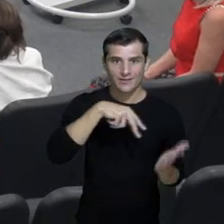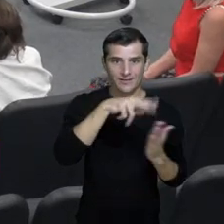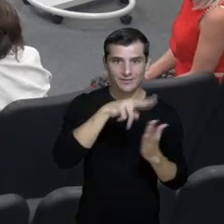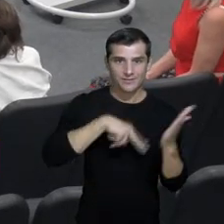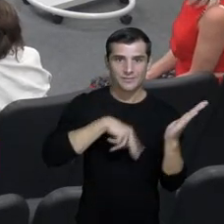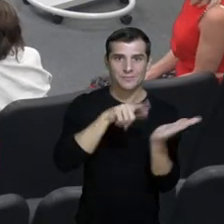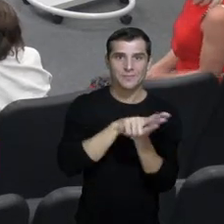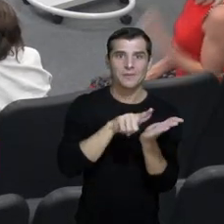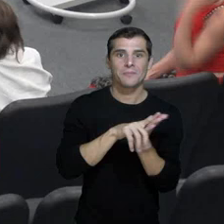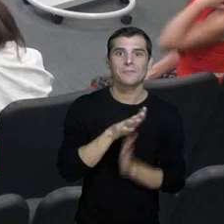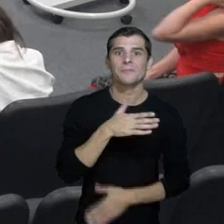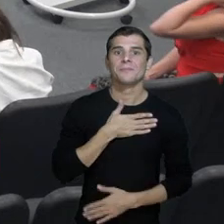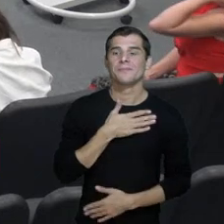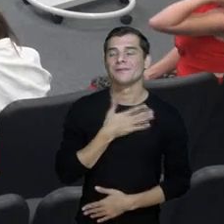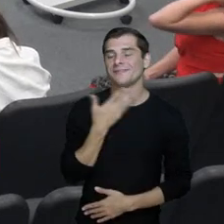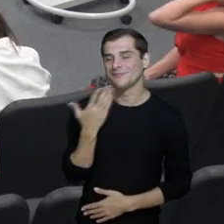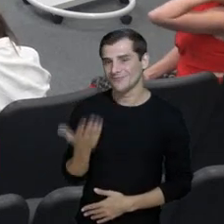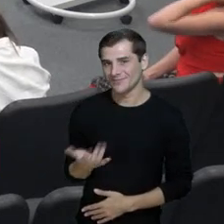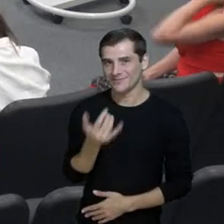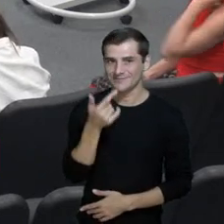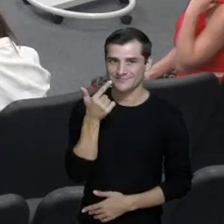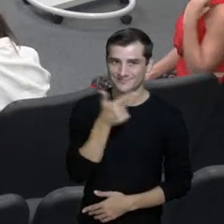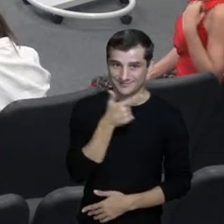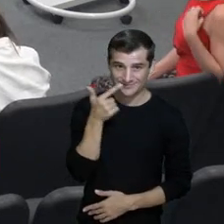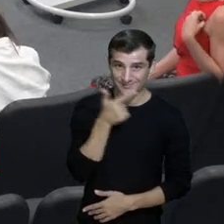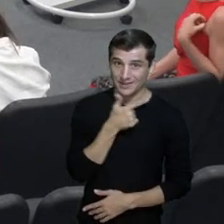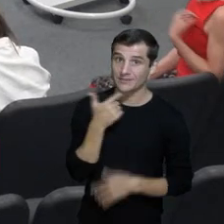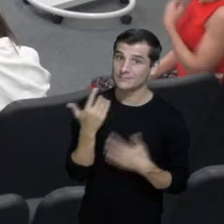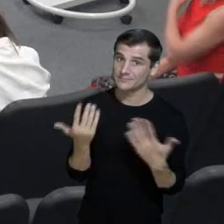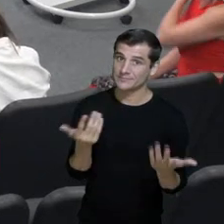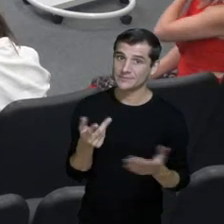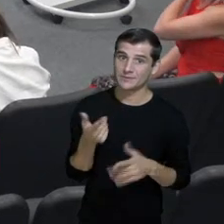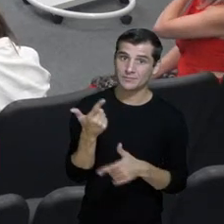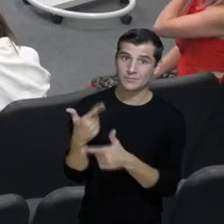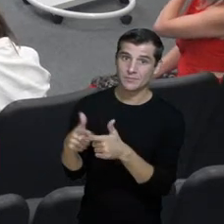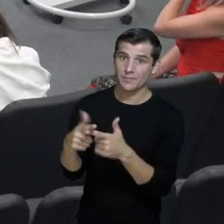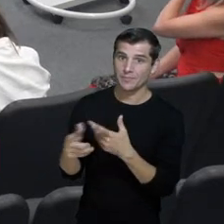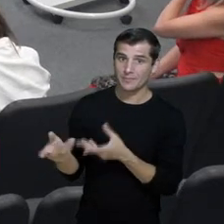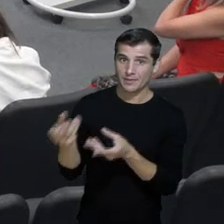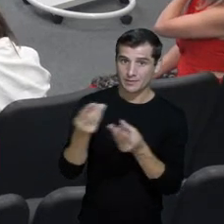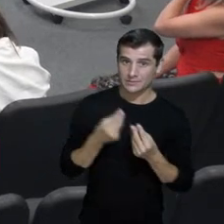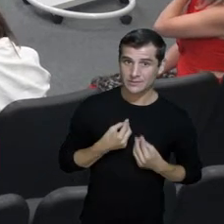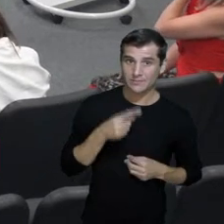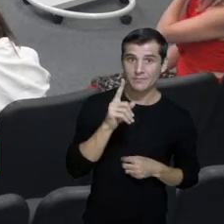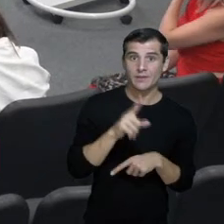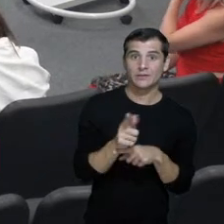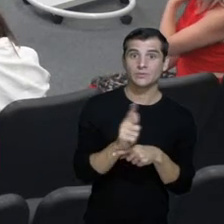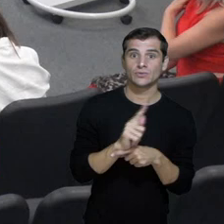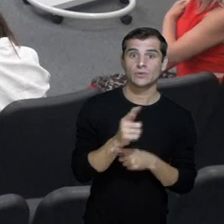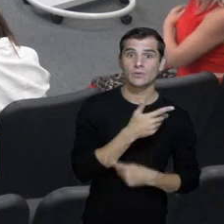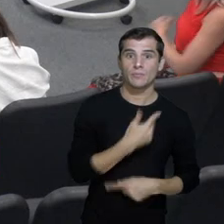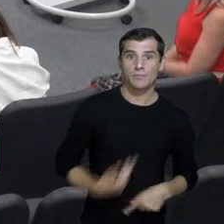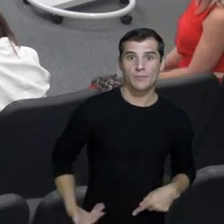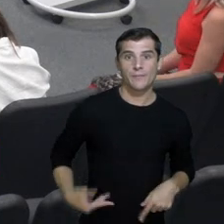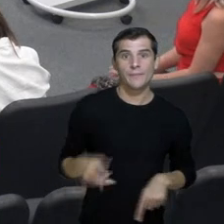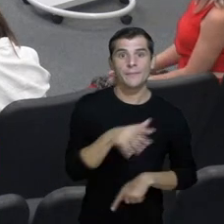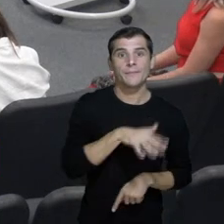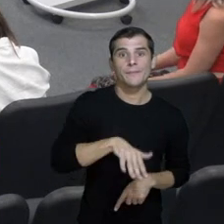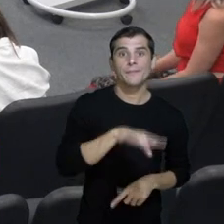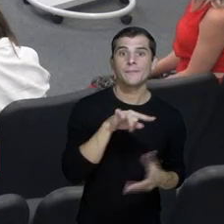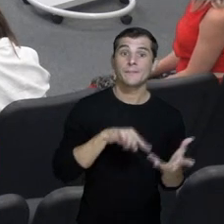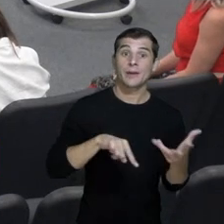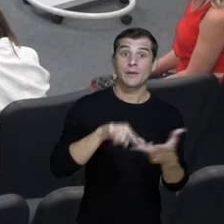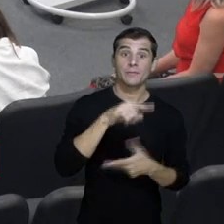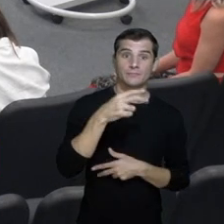papel mas tá o problema que nós recebemos foi a gestão pública mais o aspecto cultural e na Gestão